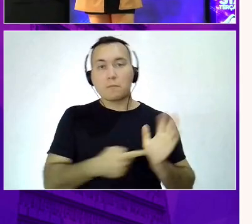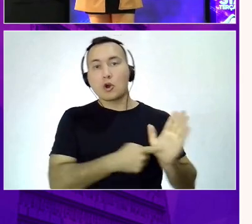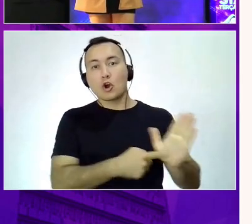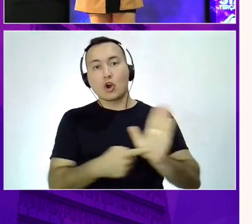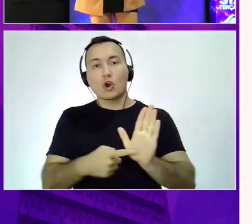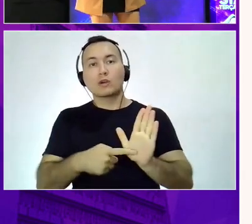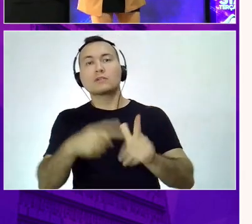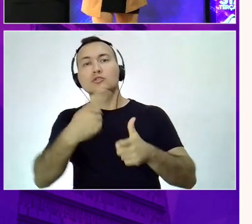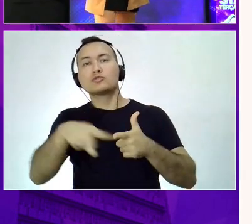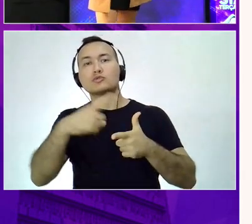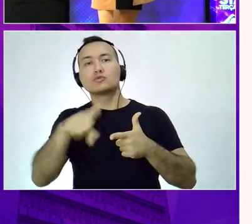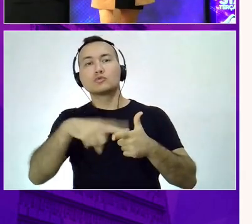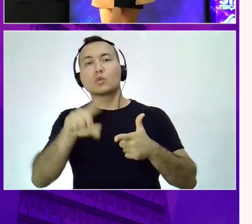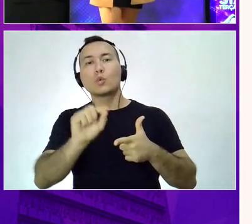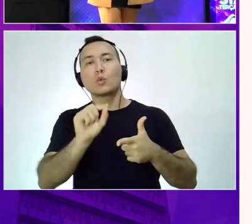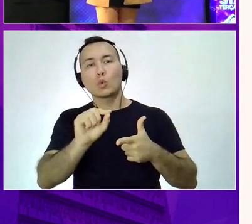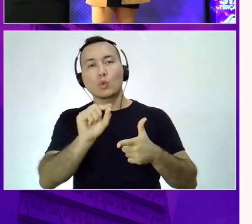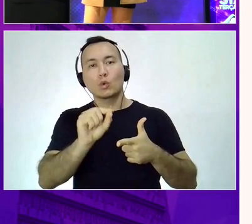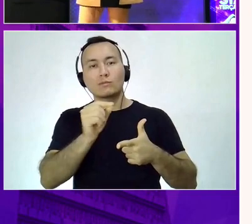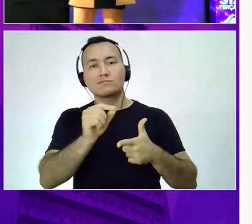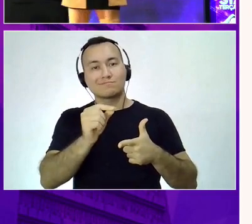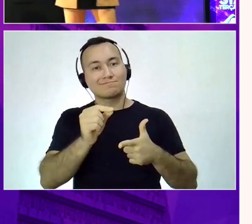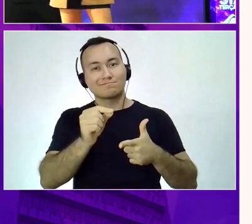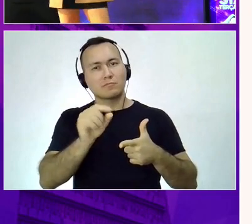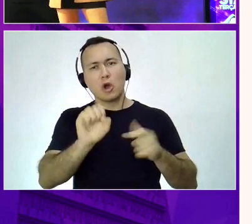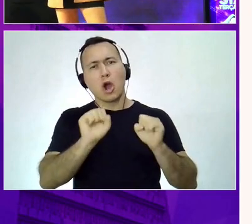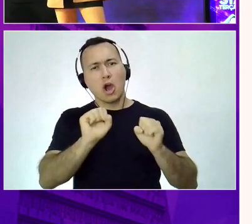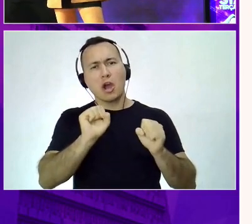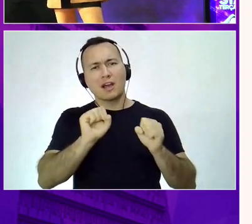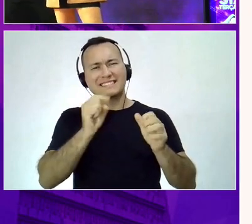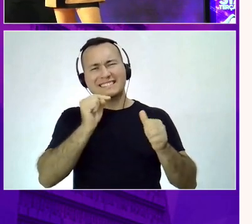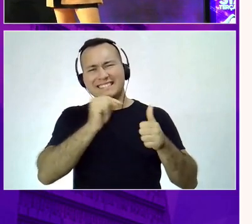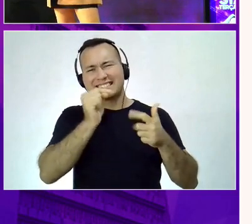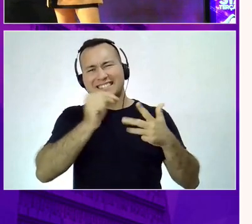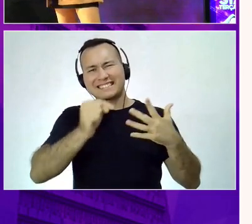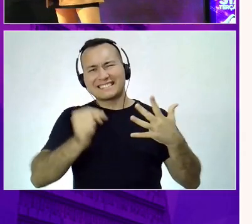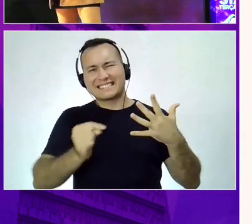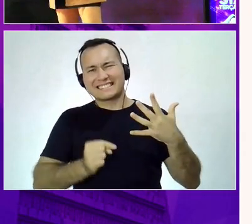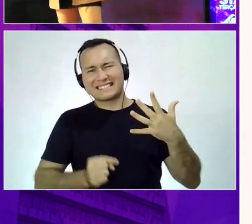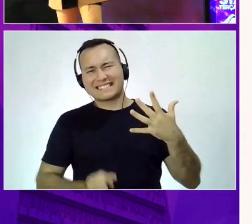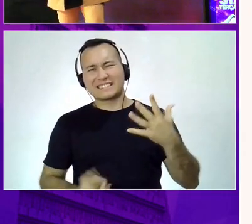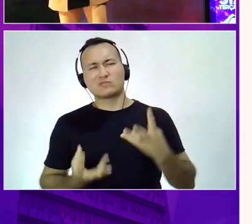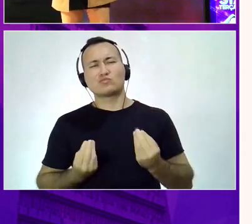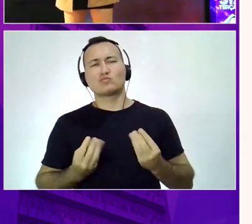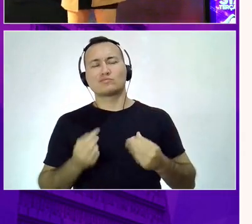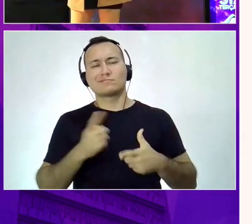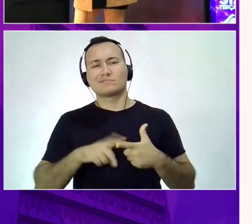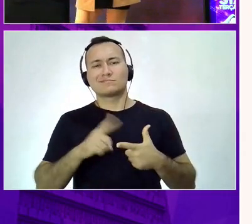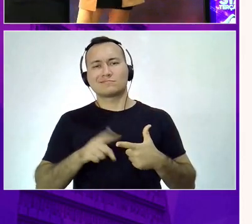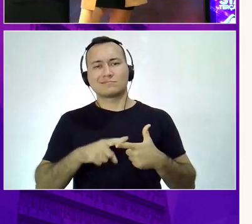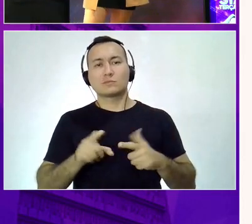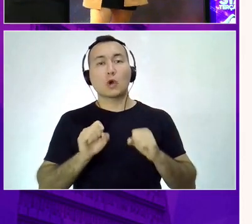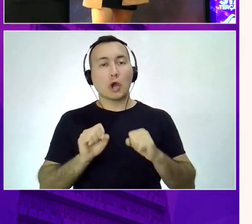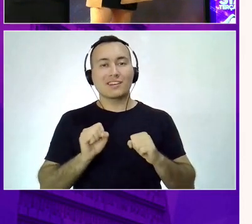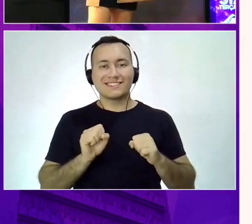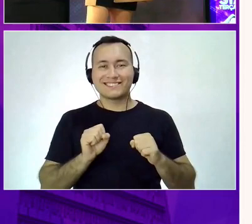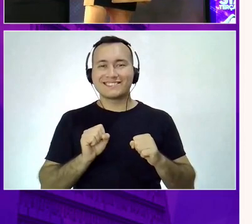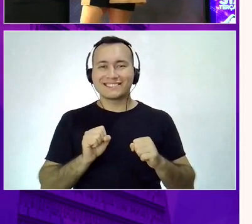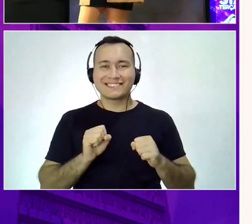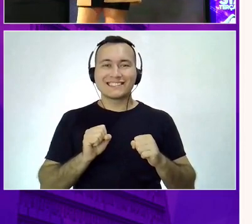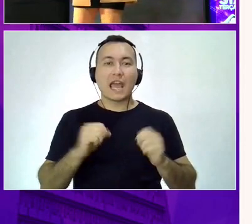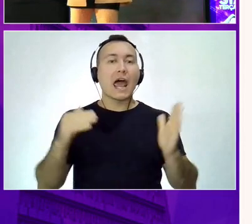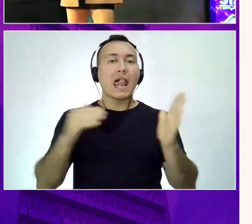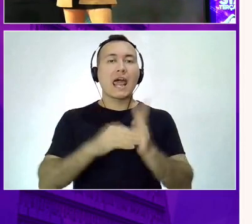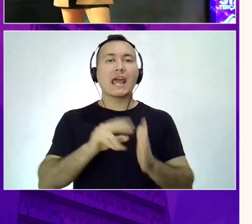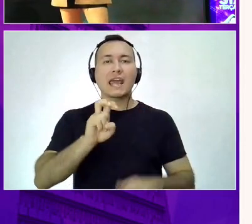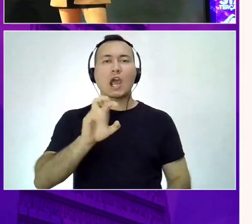errado, dentro do meu possível. Mas se fosse para eu falar assim de verdade, daria umas 5 horas aqui só falando de coisa que pode dar errado. O primeiro